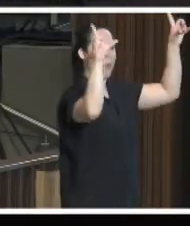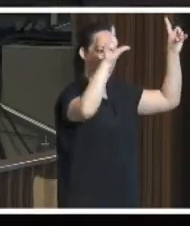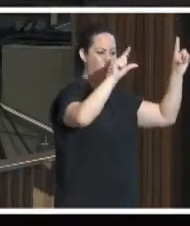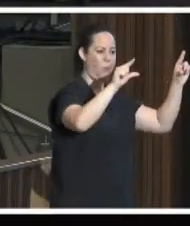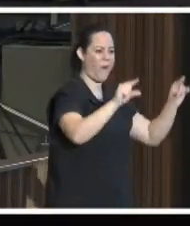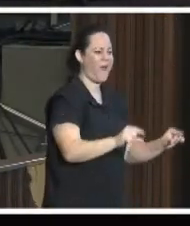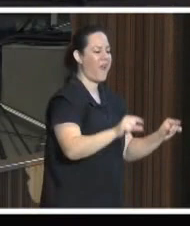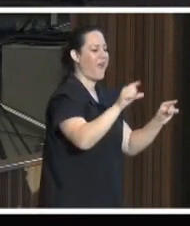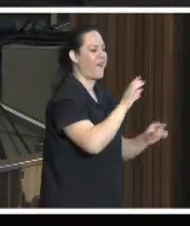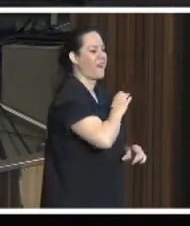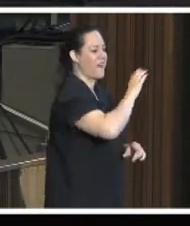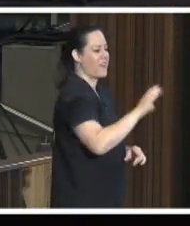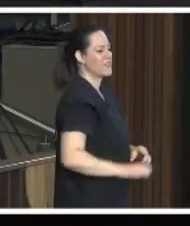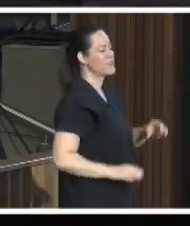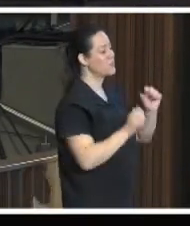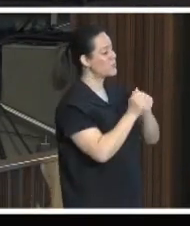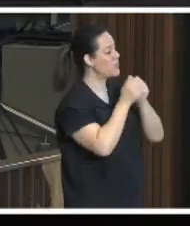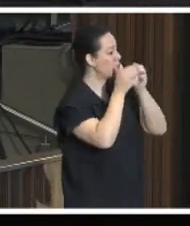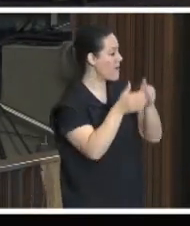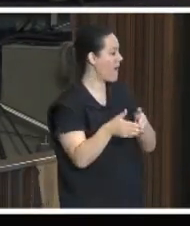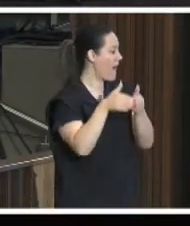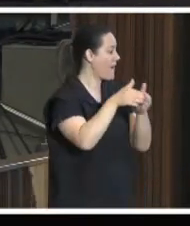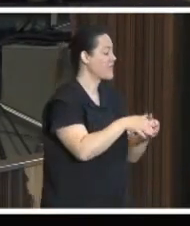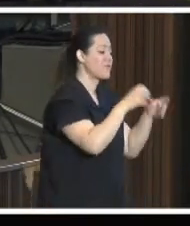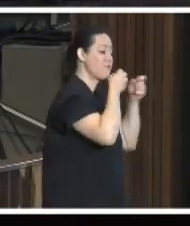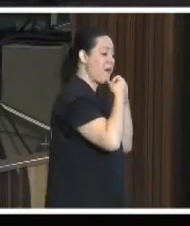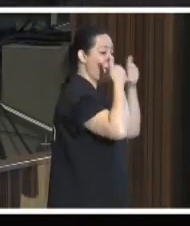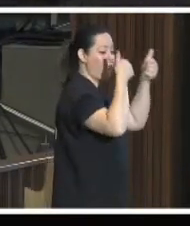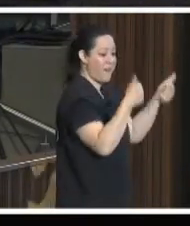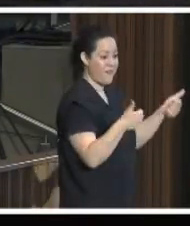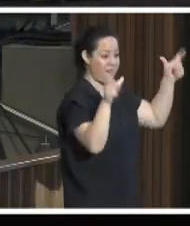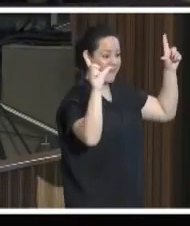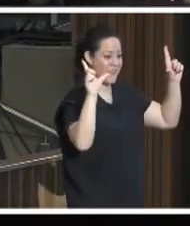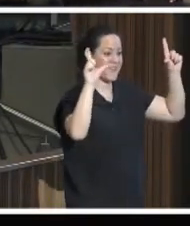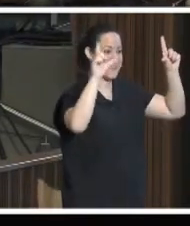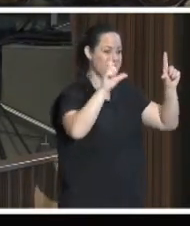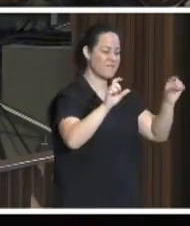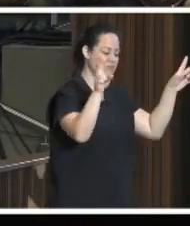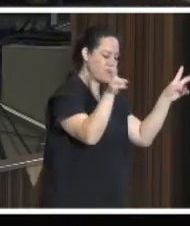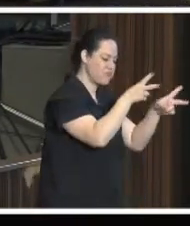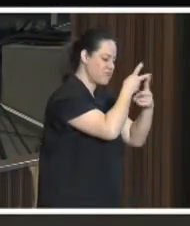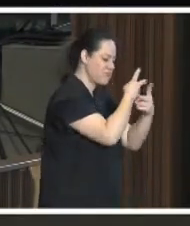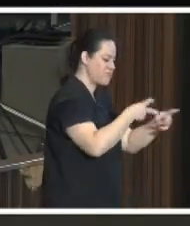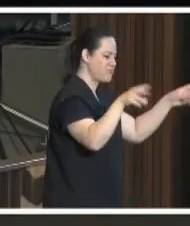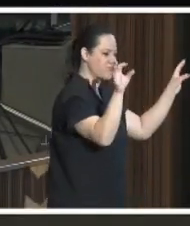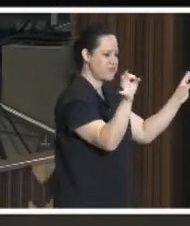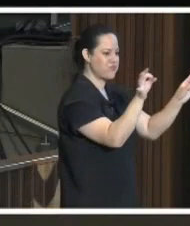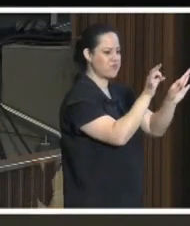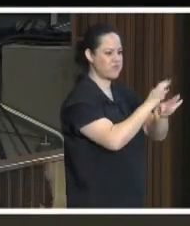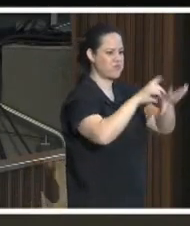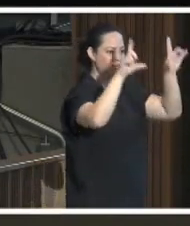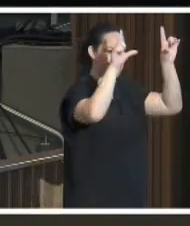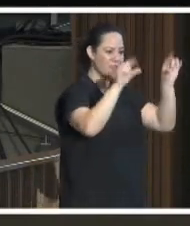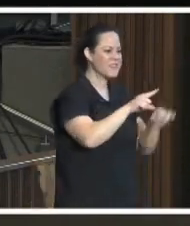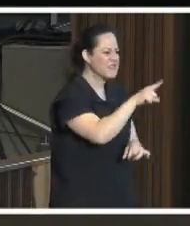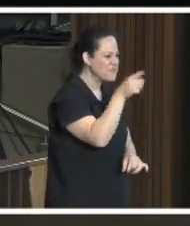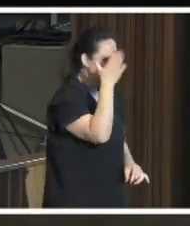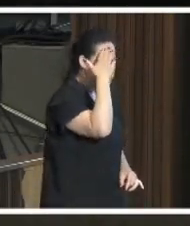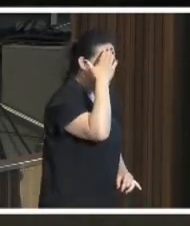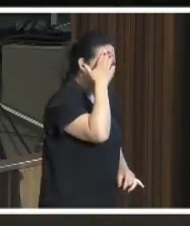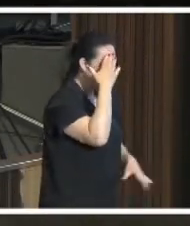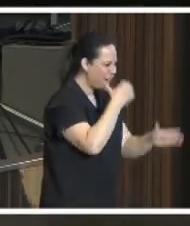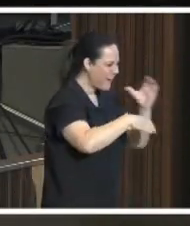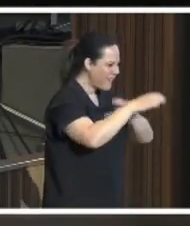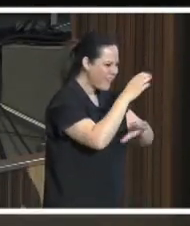com Cristo no barco, tudo vai muito bem e passa o temporal. Será que a gente consegue